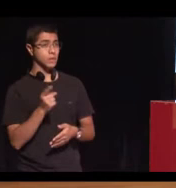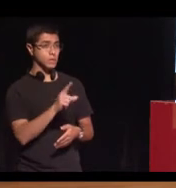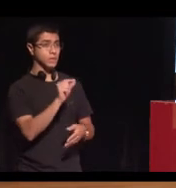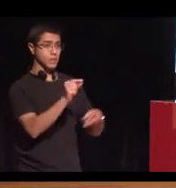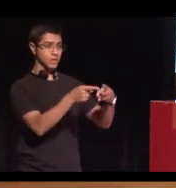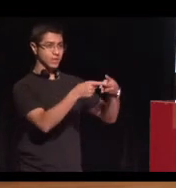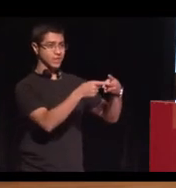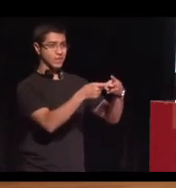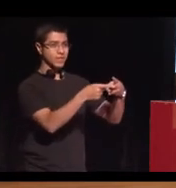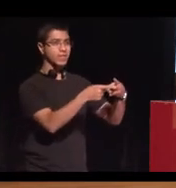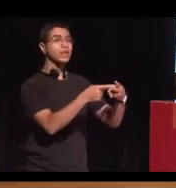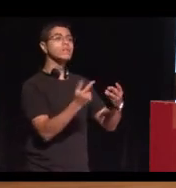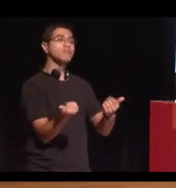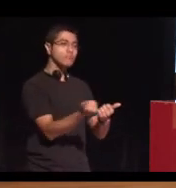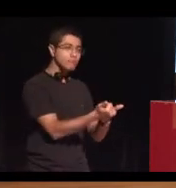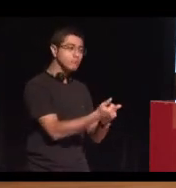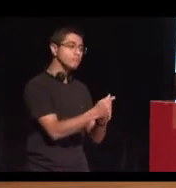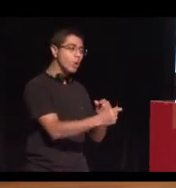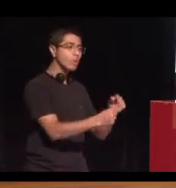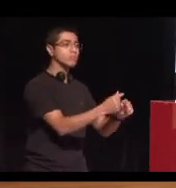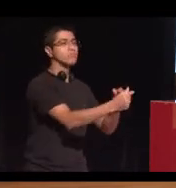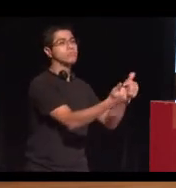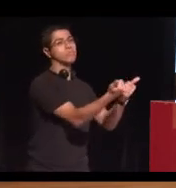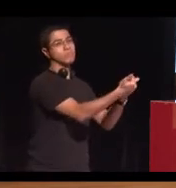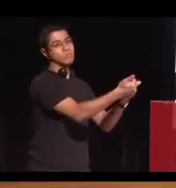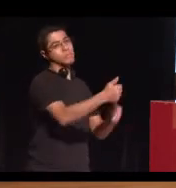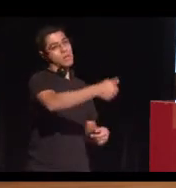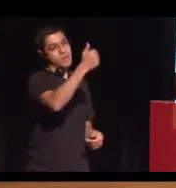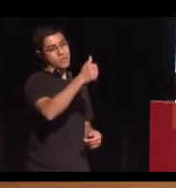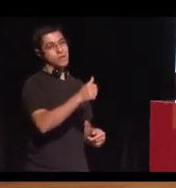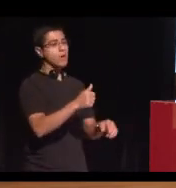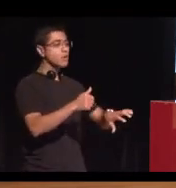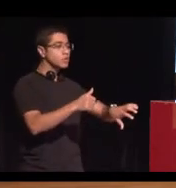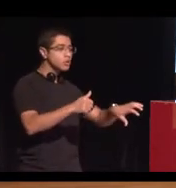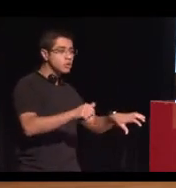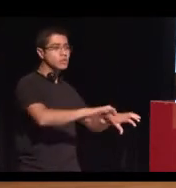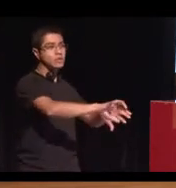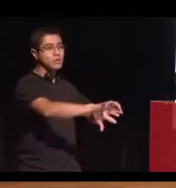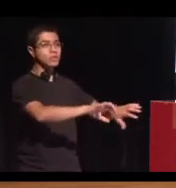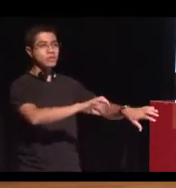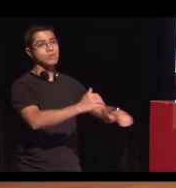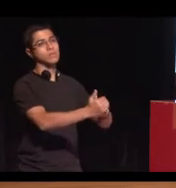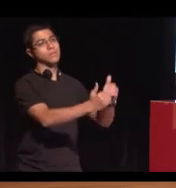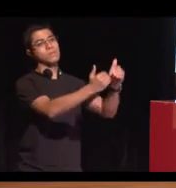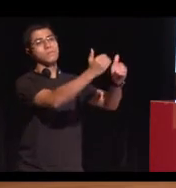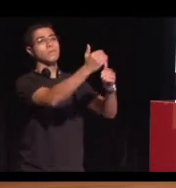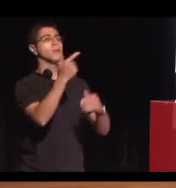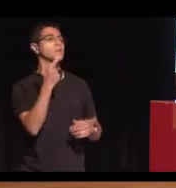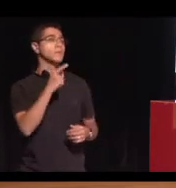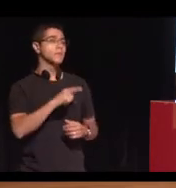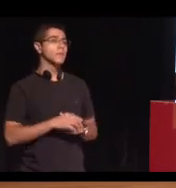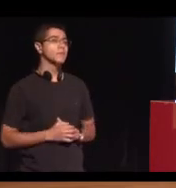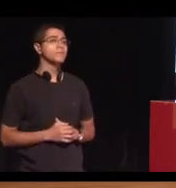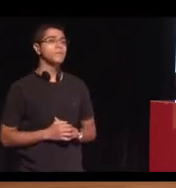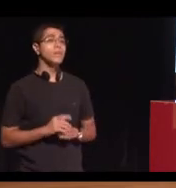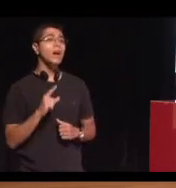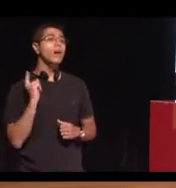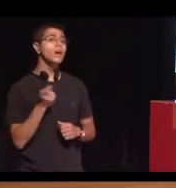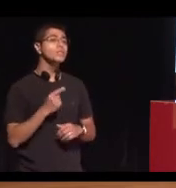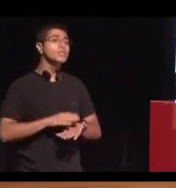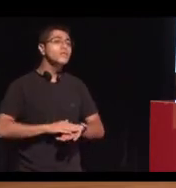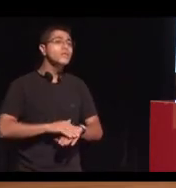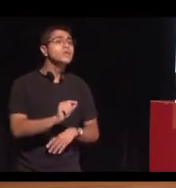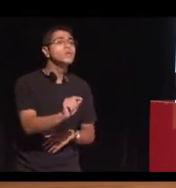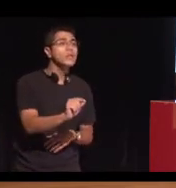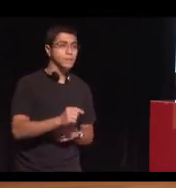modularizada, né? Então, a gente conseguia desacoplar. Tá, e o que, que a gente fez? Quando a gente